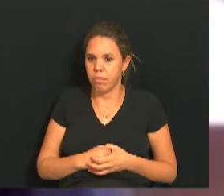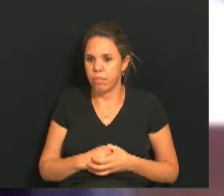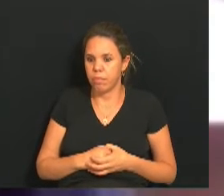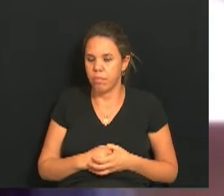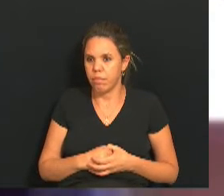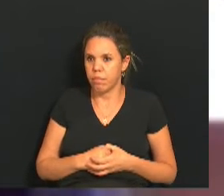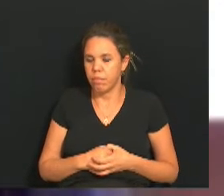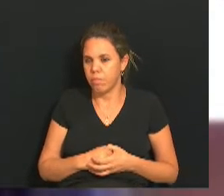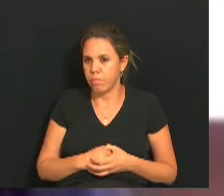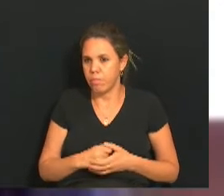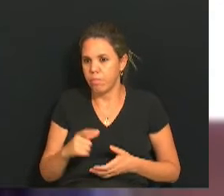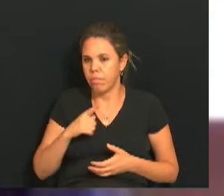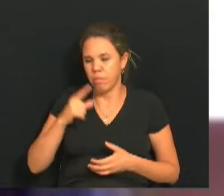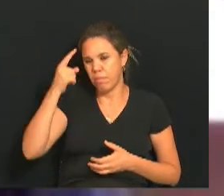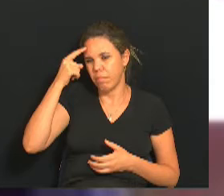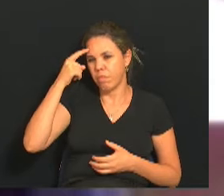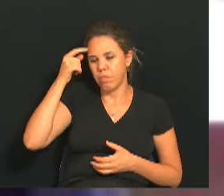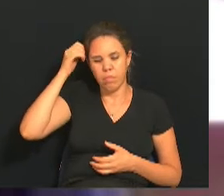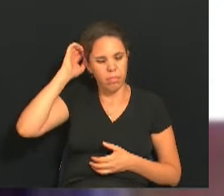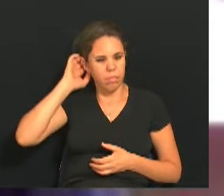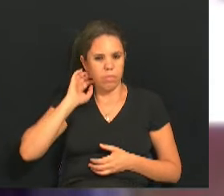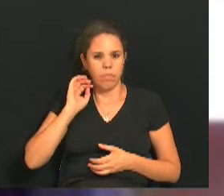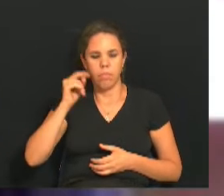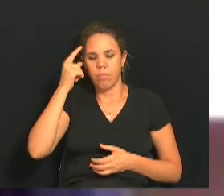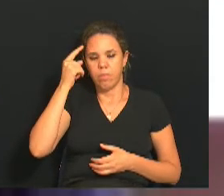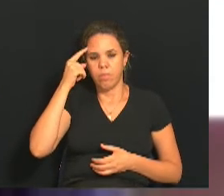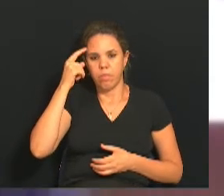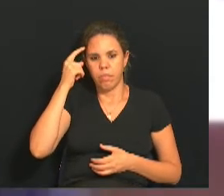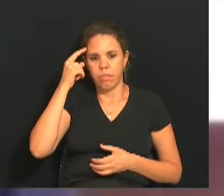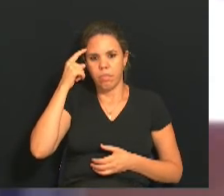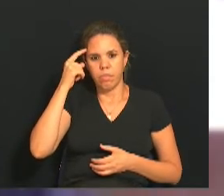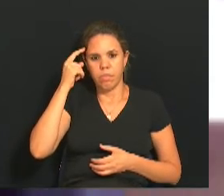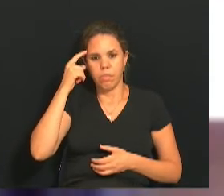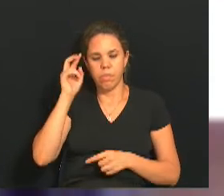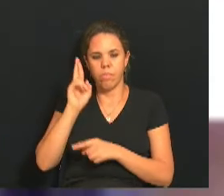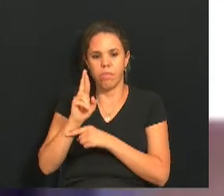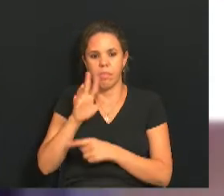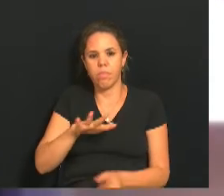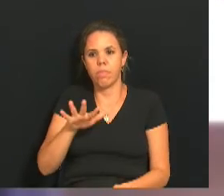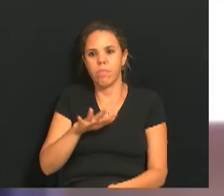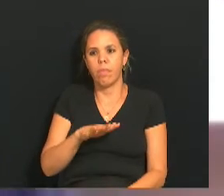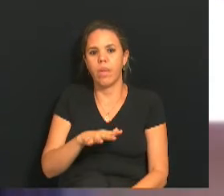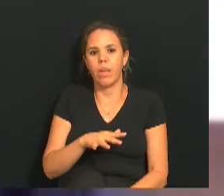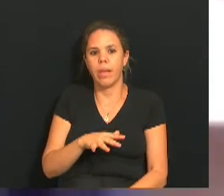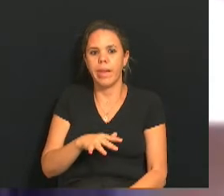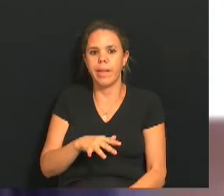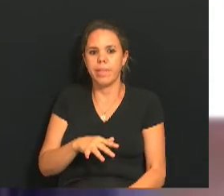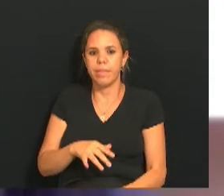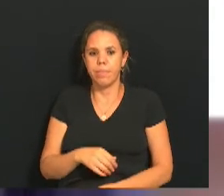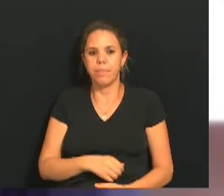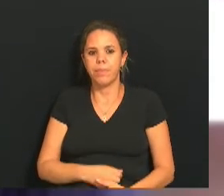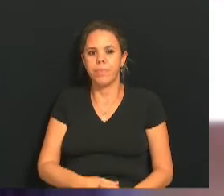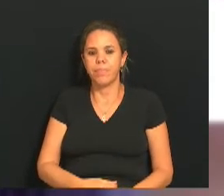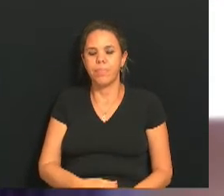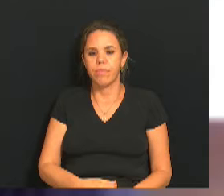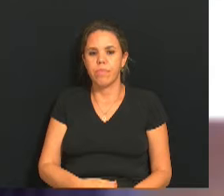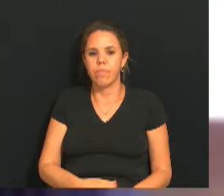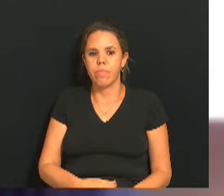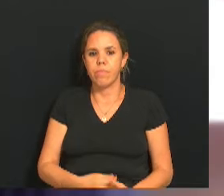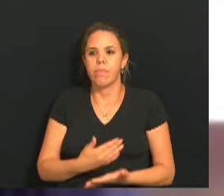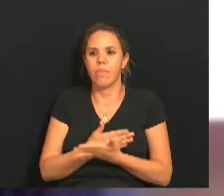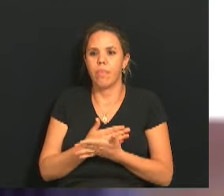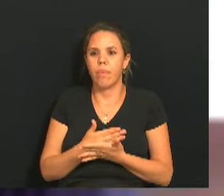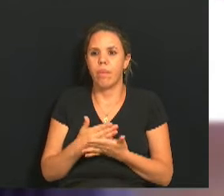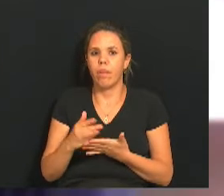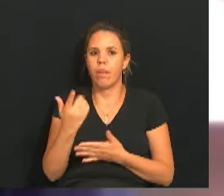nós temos que pensar que, para a gente ter representatividade, ela começa em